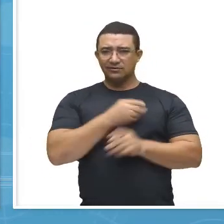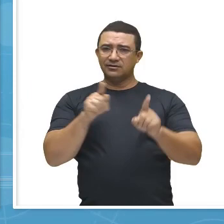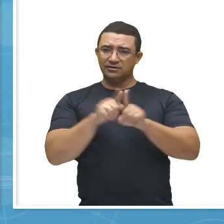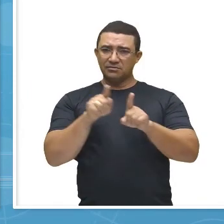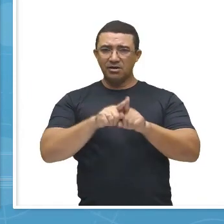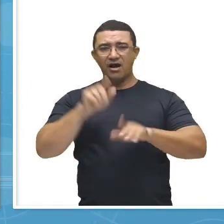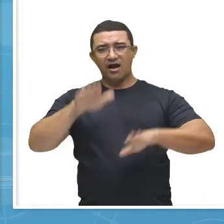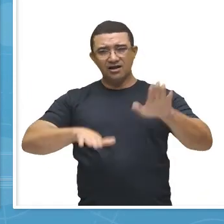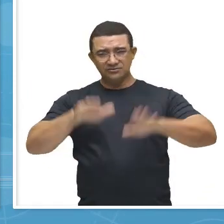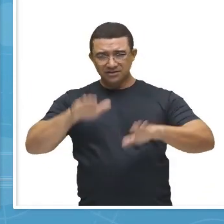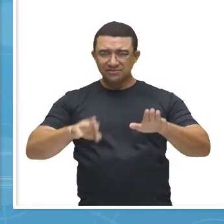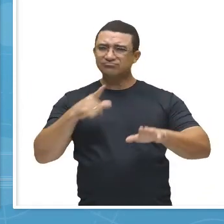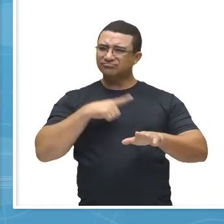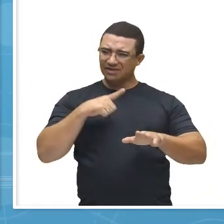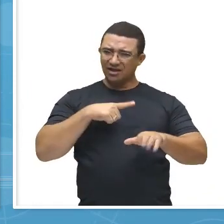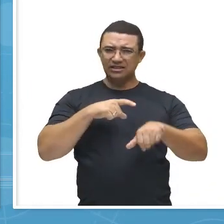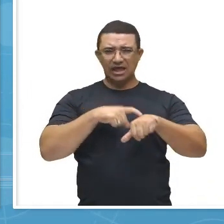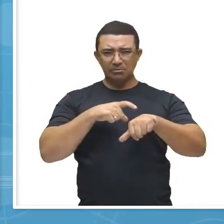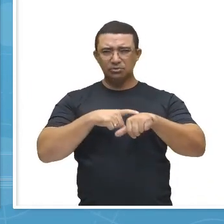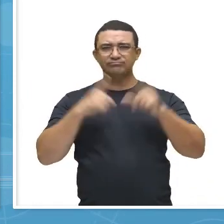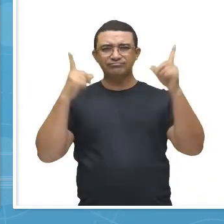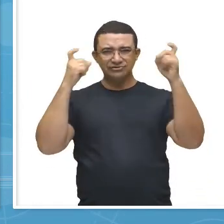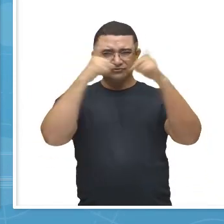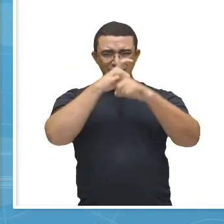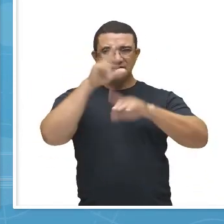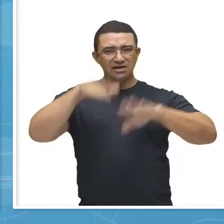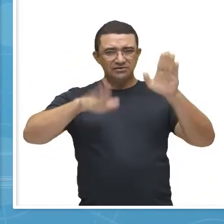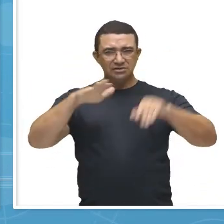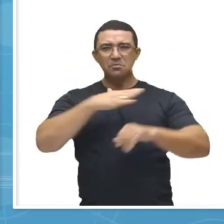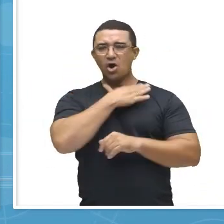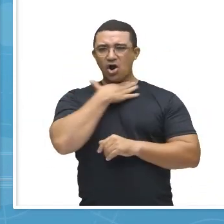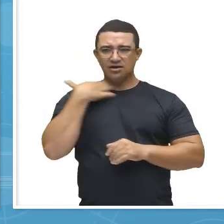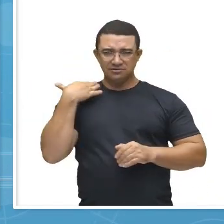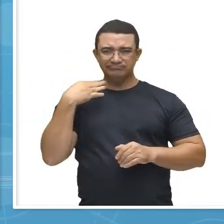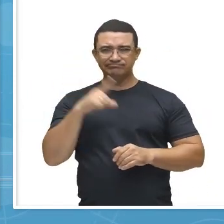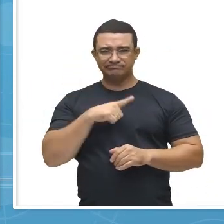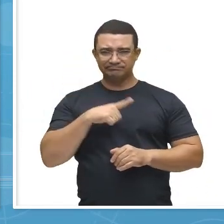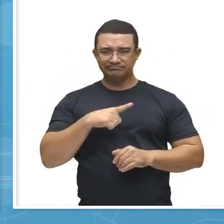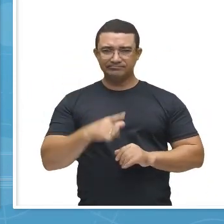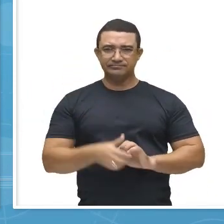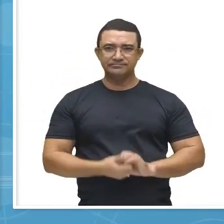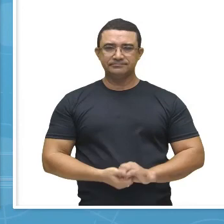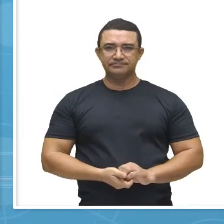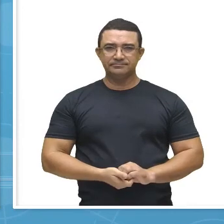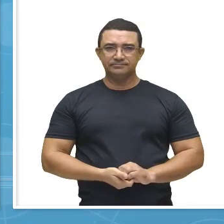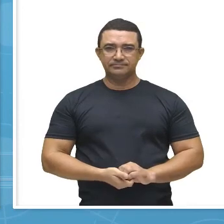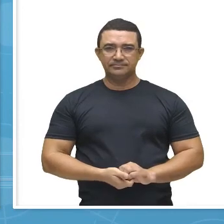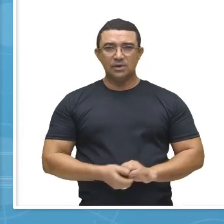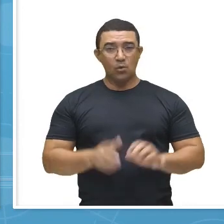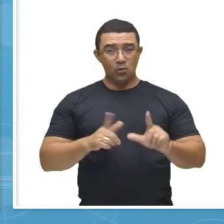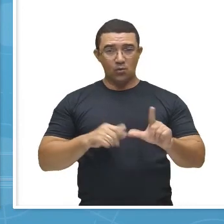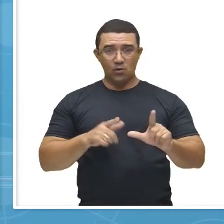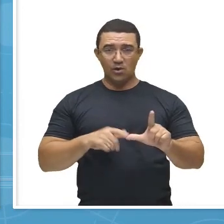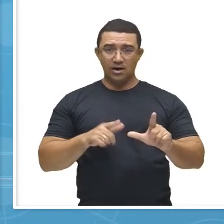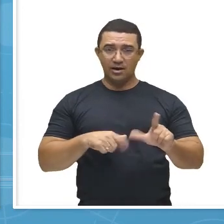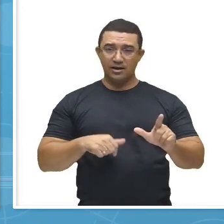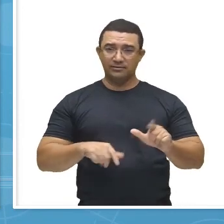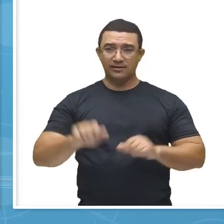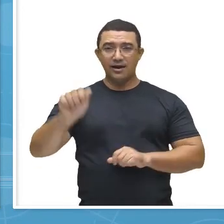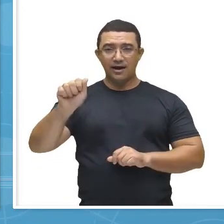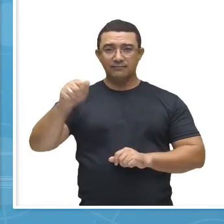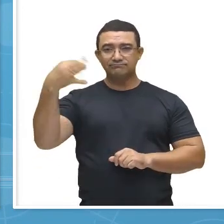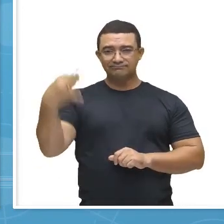a momentos difíceis, que são os momentos de morte. É, então, por isso, a letra